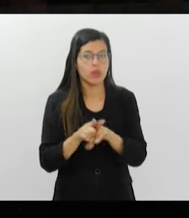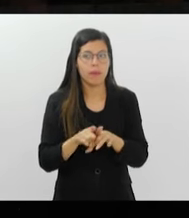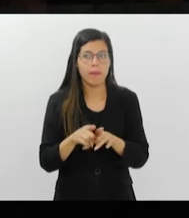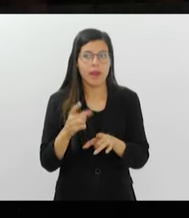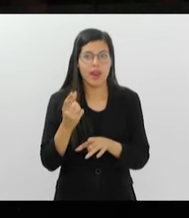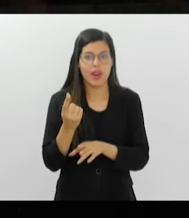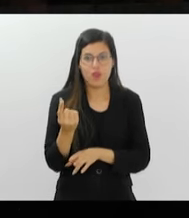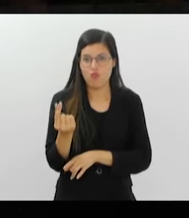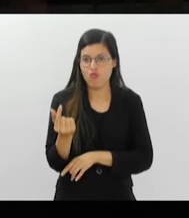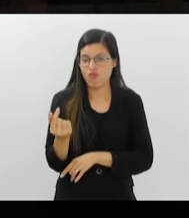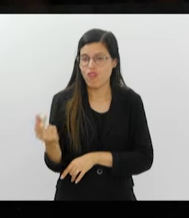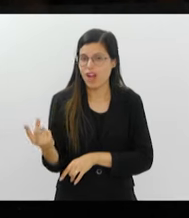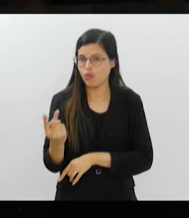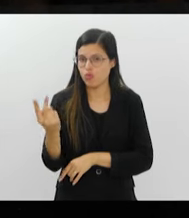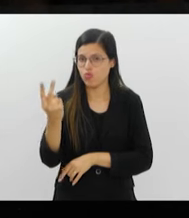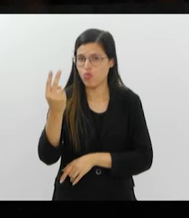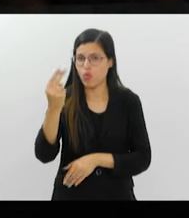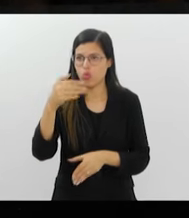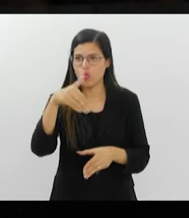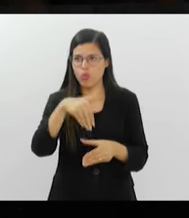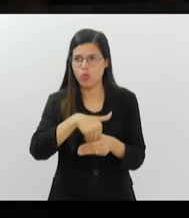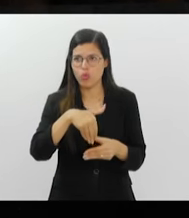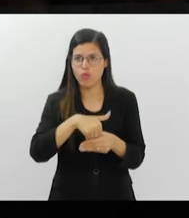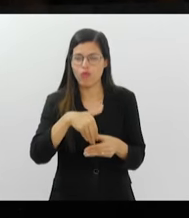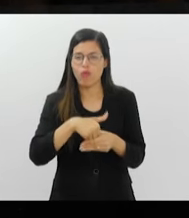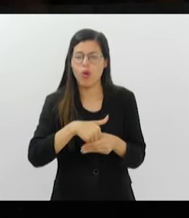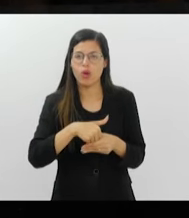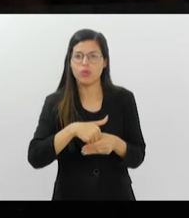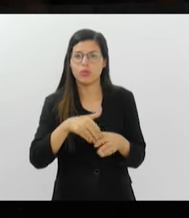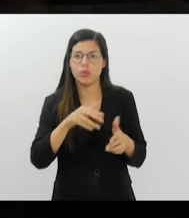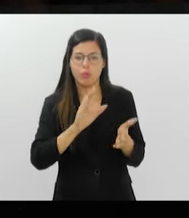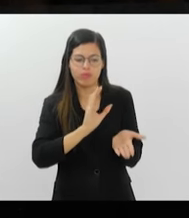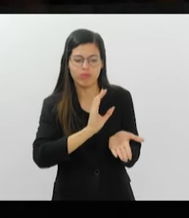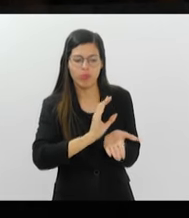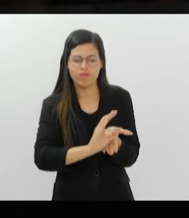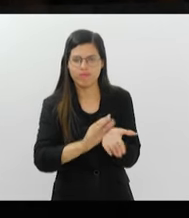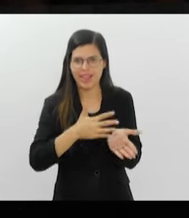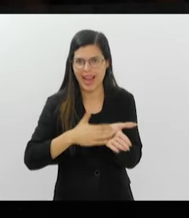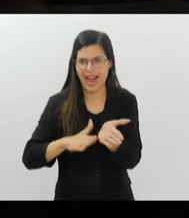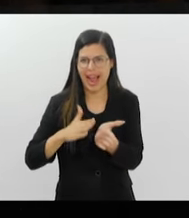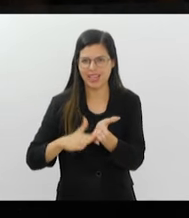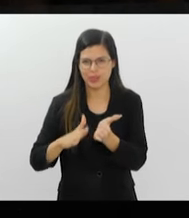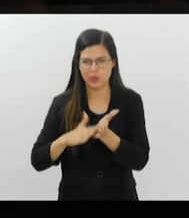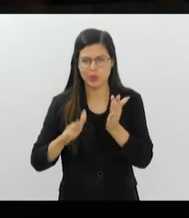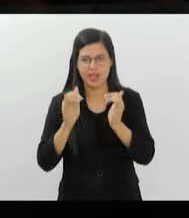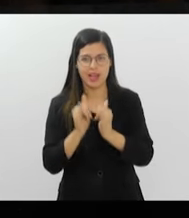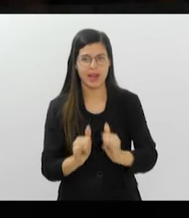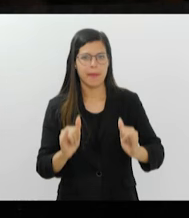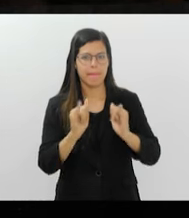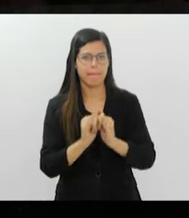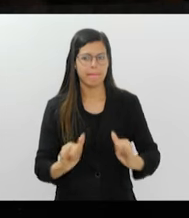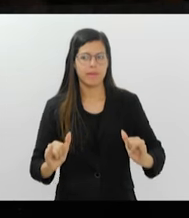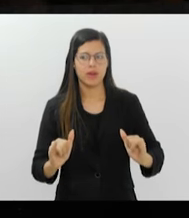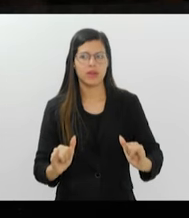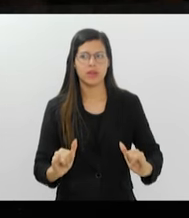do voto por gasto de campanha. É absolutamente